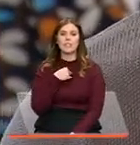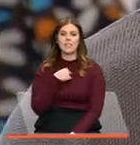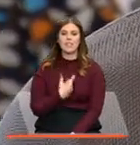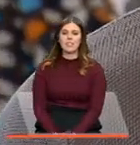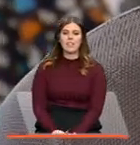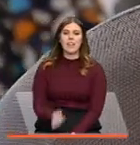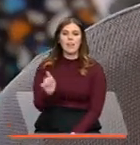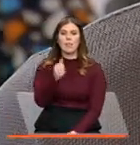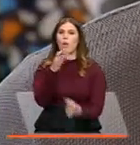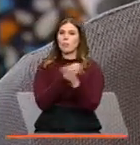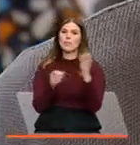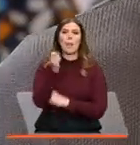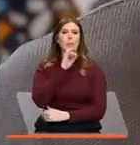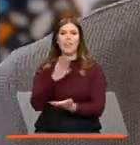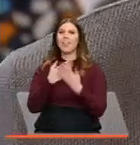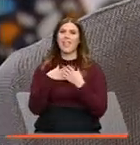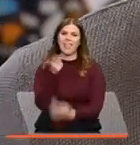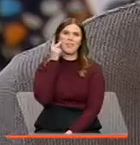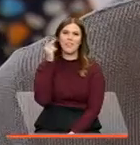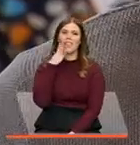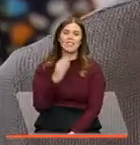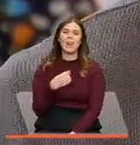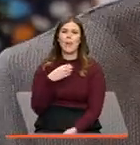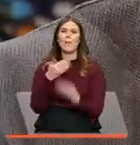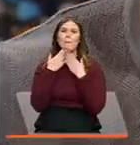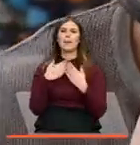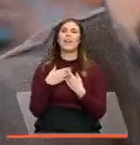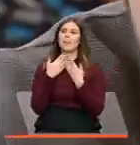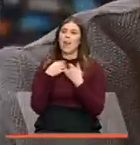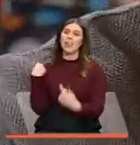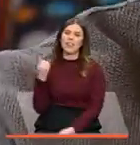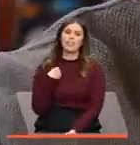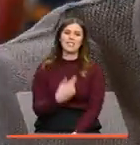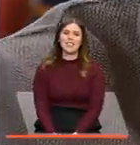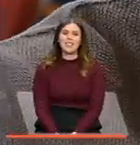É recompensa, melhor, não é? Presente que vocês me podiam dar na vida. Obrigado. Não, obrigado nós.